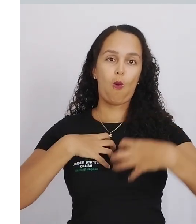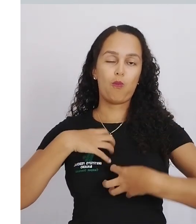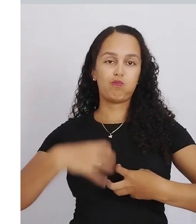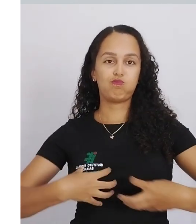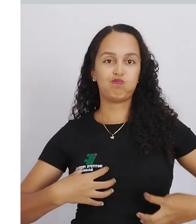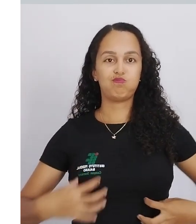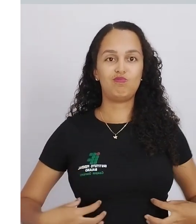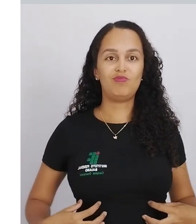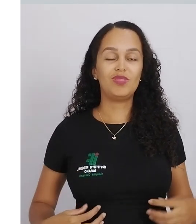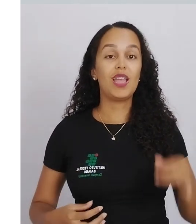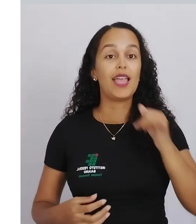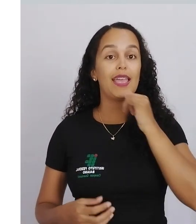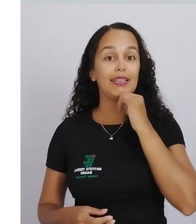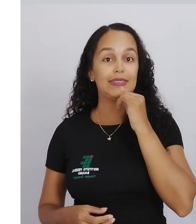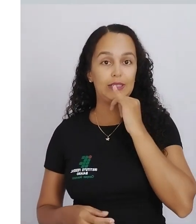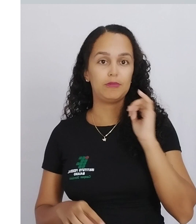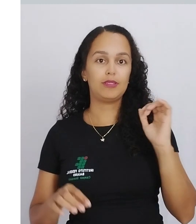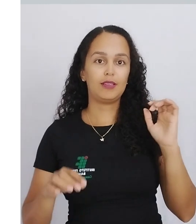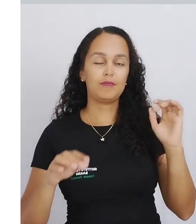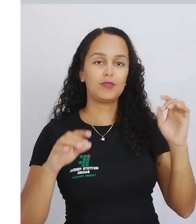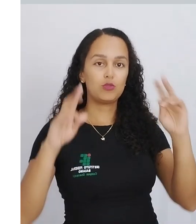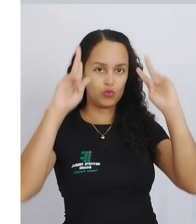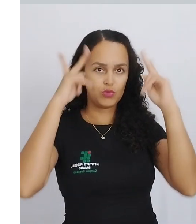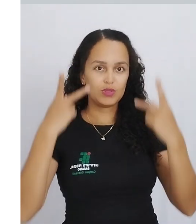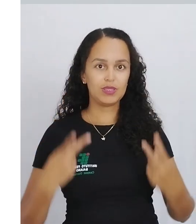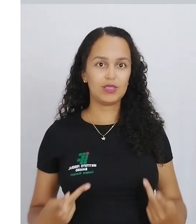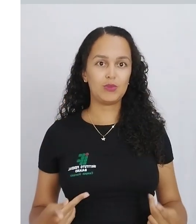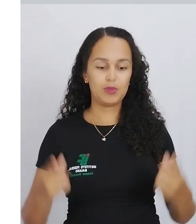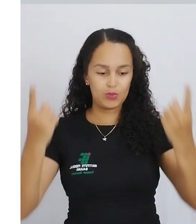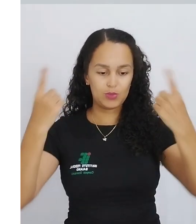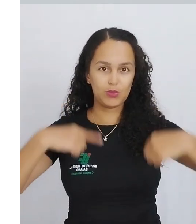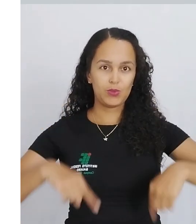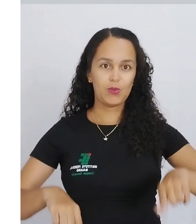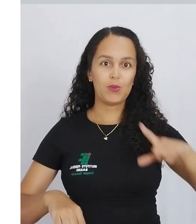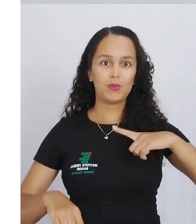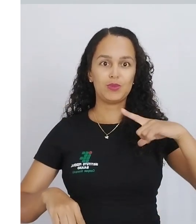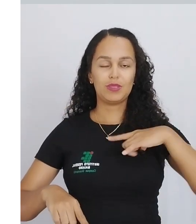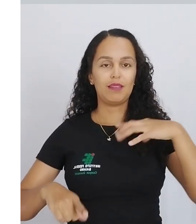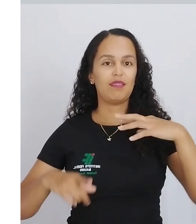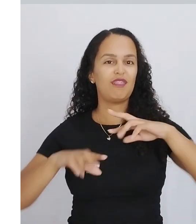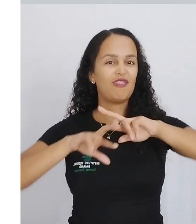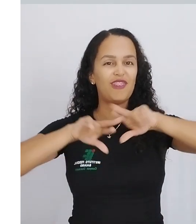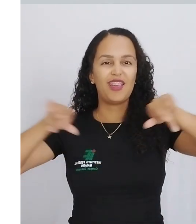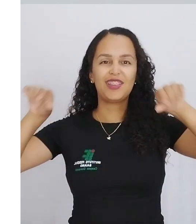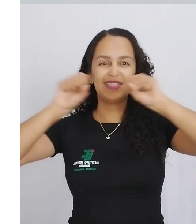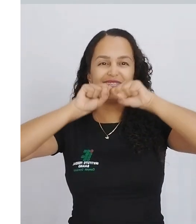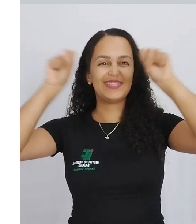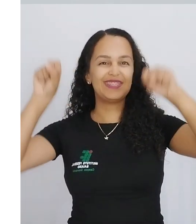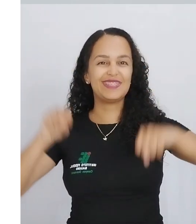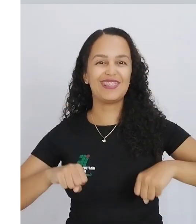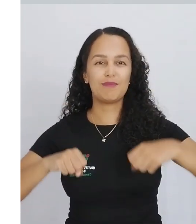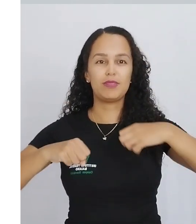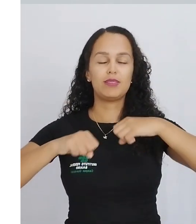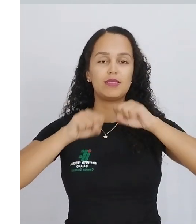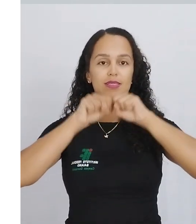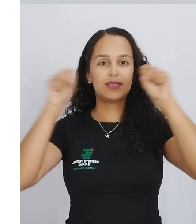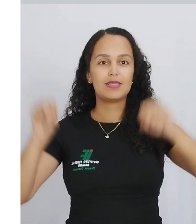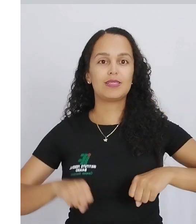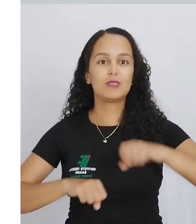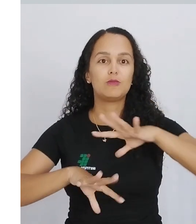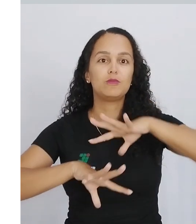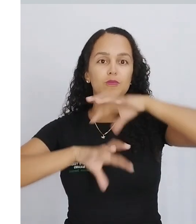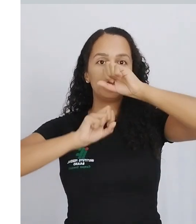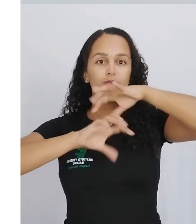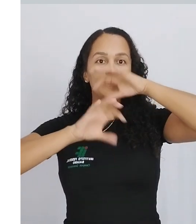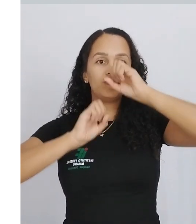exemplo, sistema nervoso, sistema respiratório, digestivo, reprodutor, né? E esses sistemas, cada